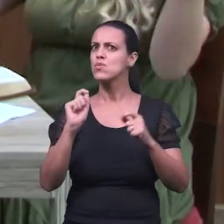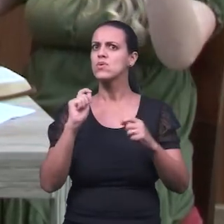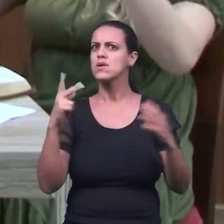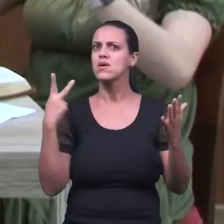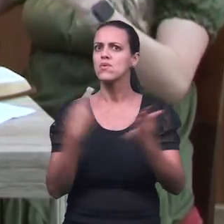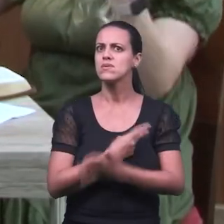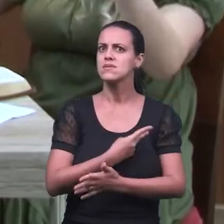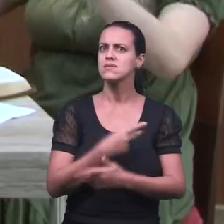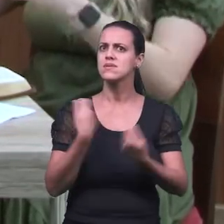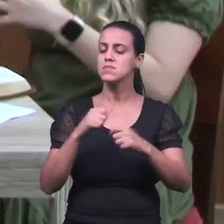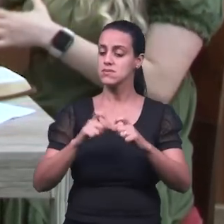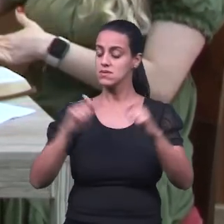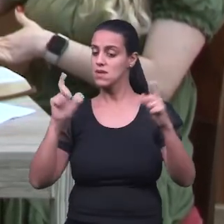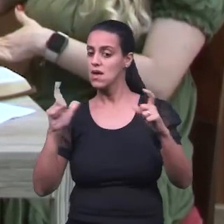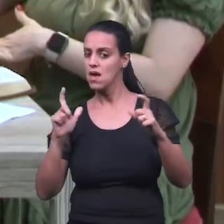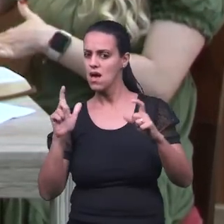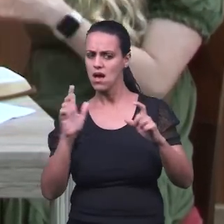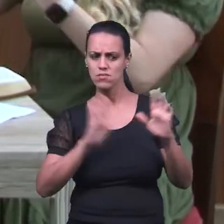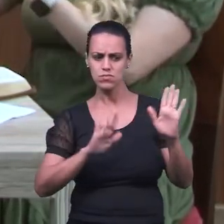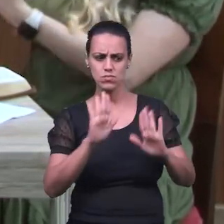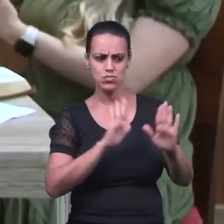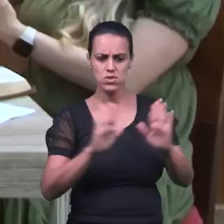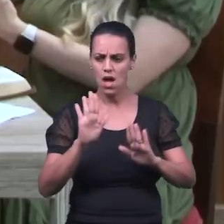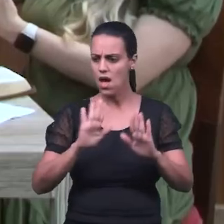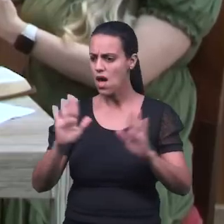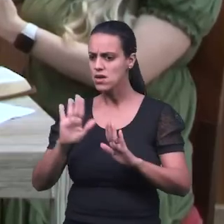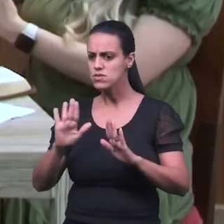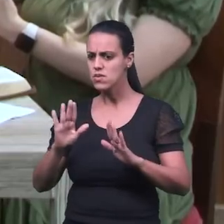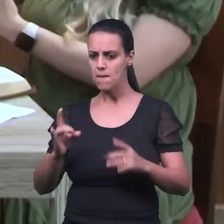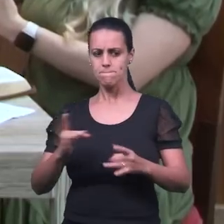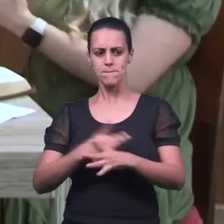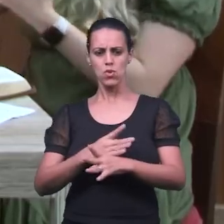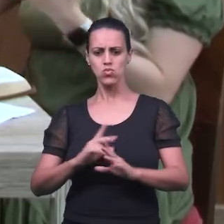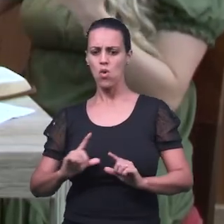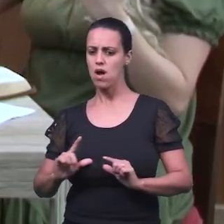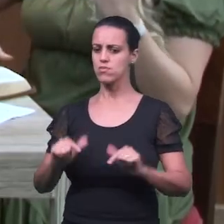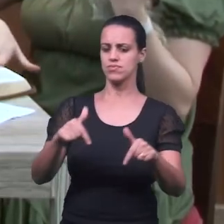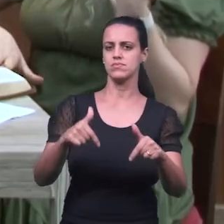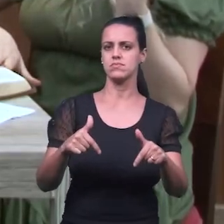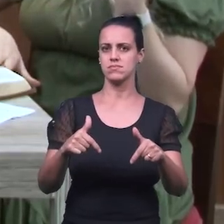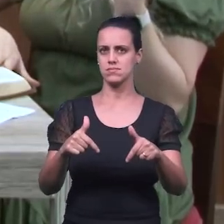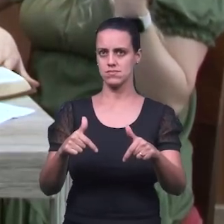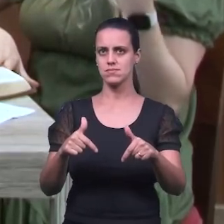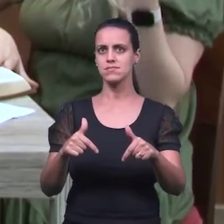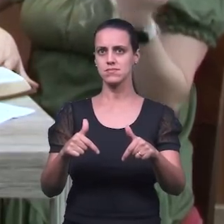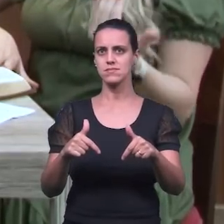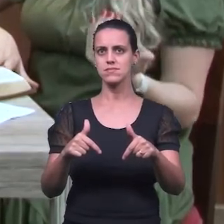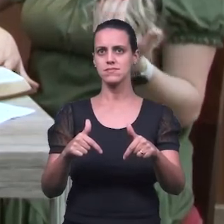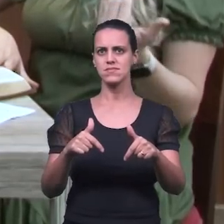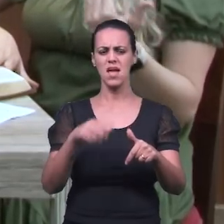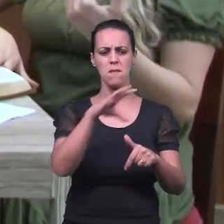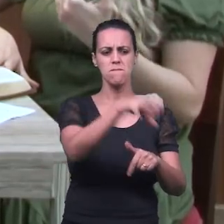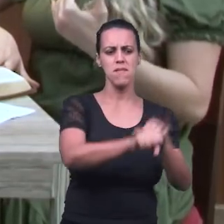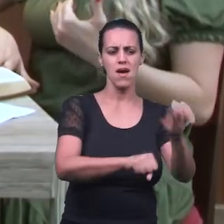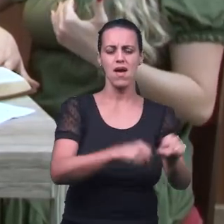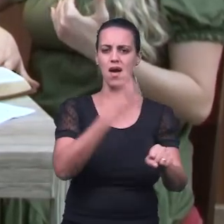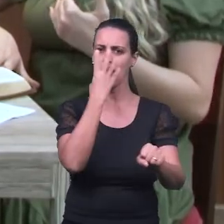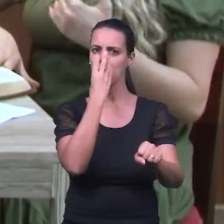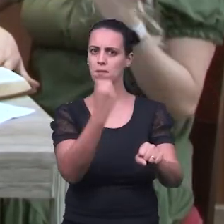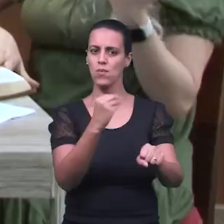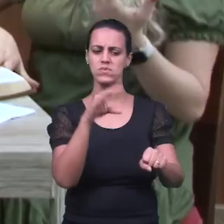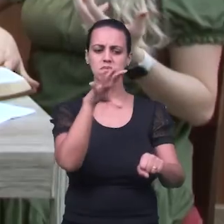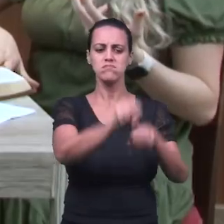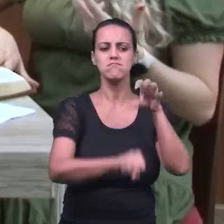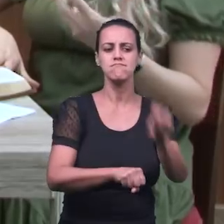né? A entrada ali da raposa, da raposinha, e pronto para agir, né? Ali, quando a gente fala de apanhar as raposas e